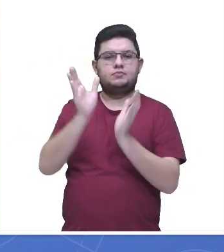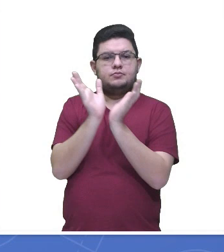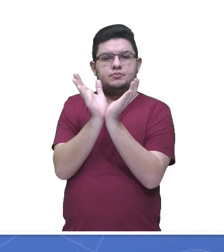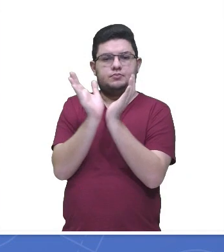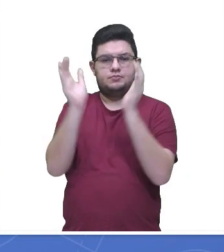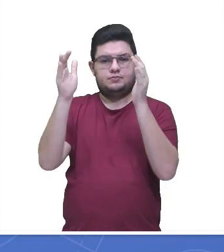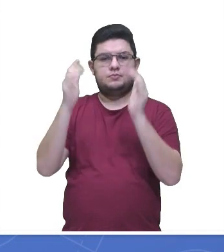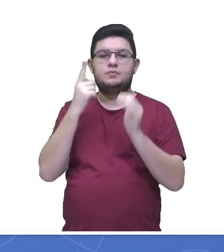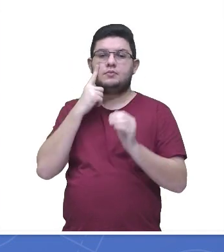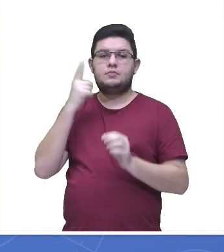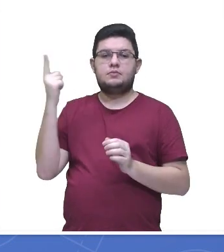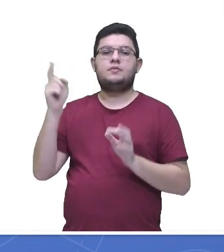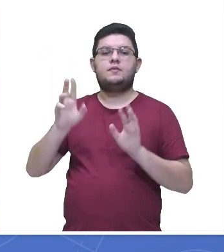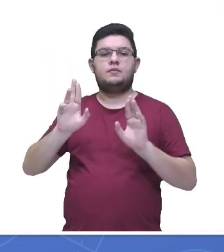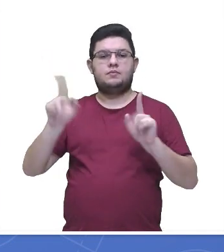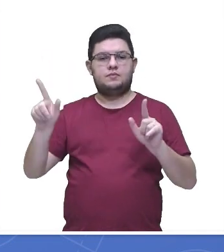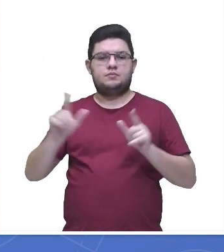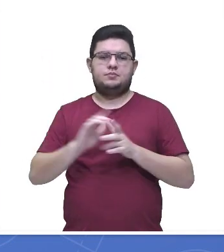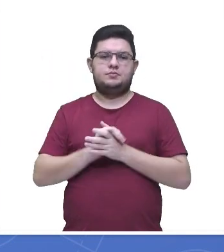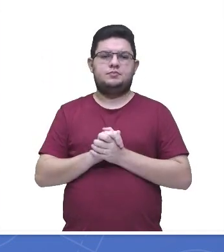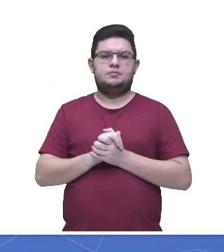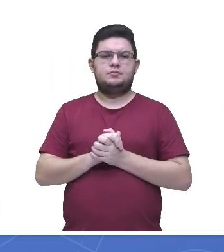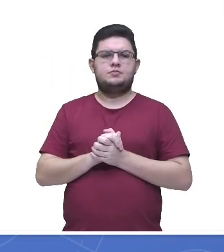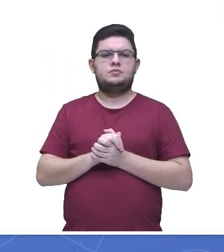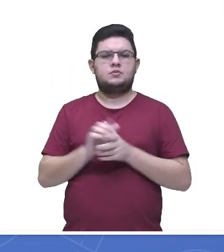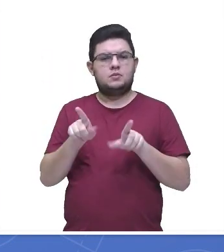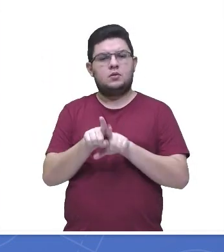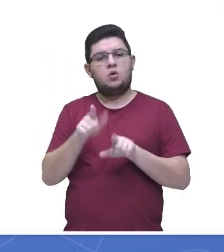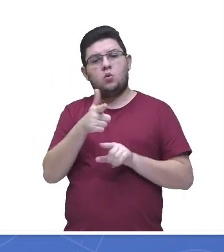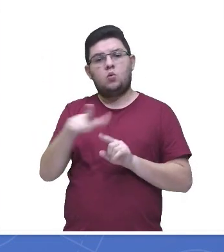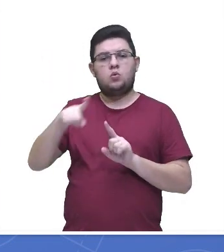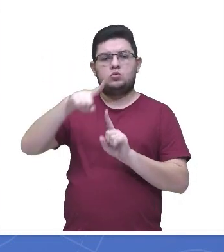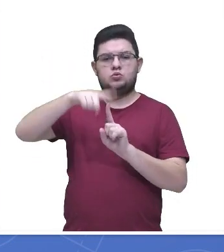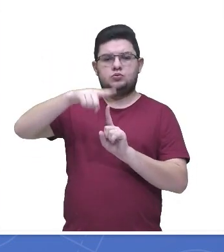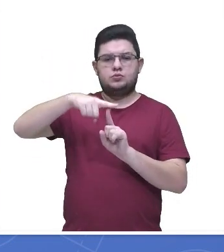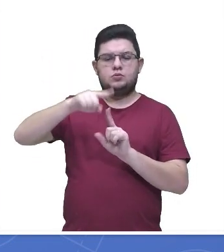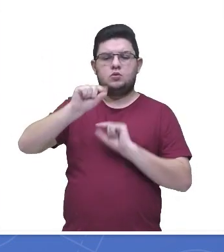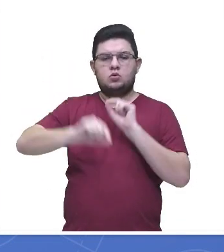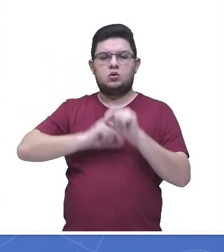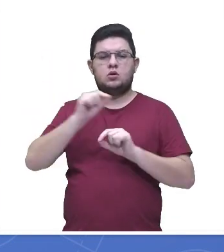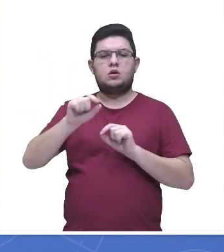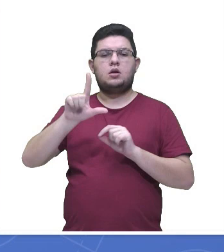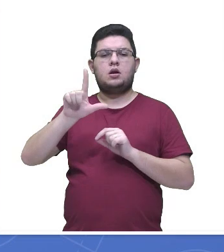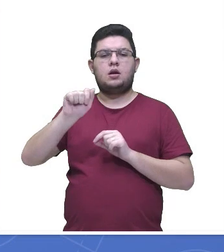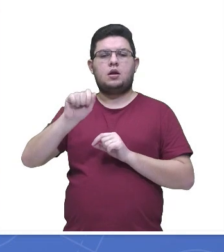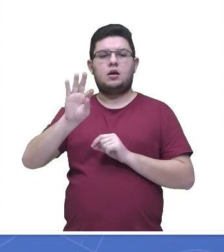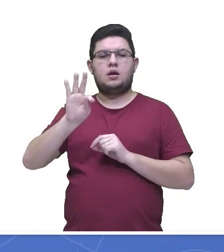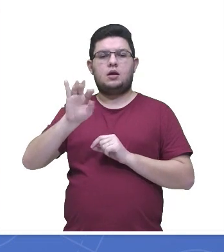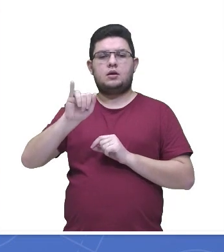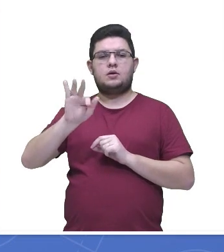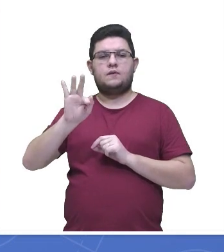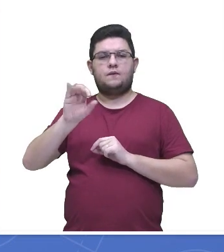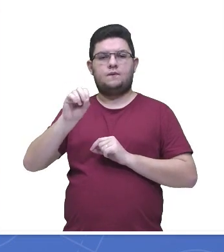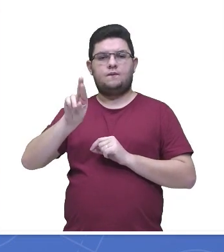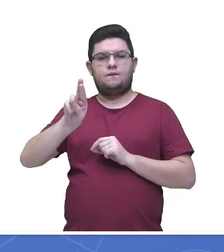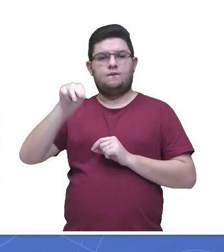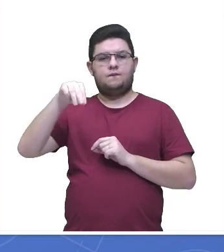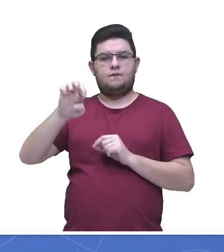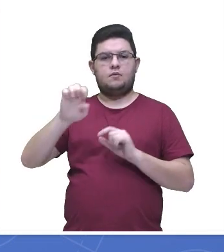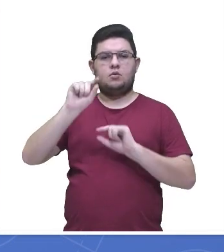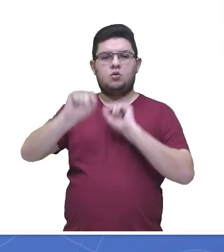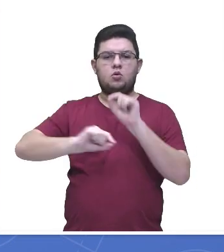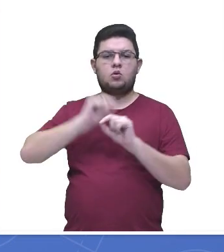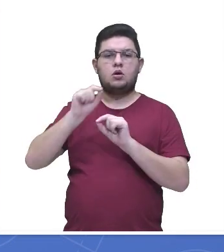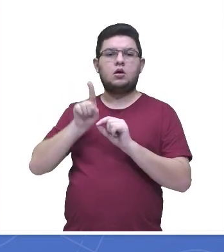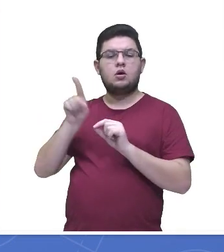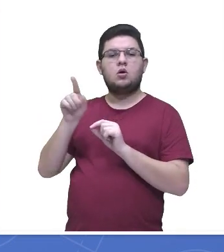nesses capitéis. E nós temos o outro, que é o latiforme, que é justamente a flor de lótus,